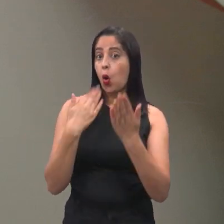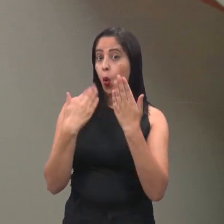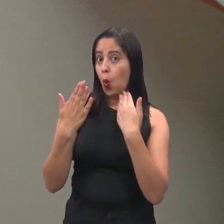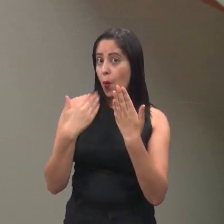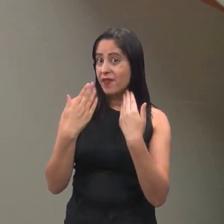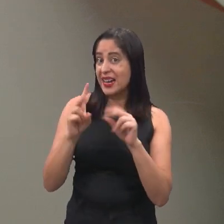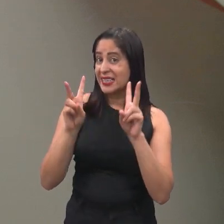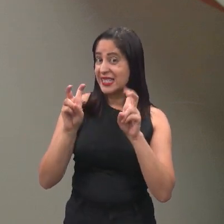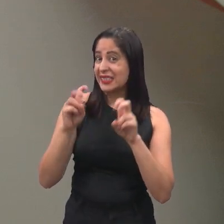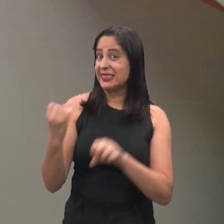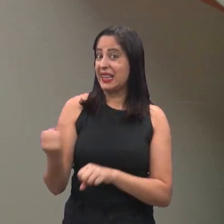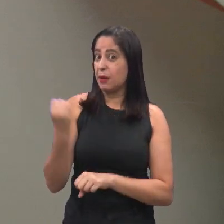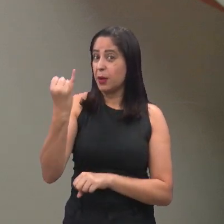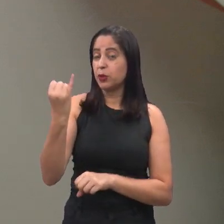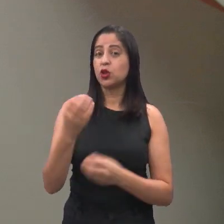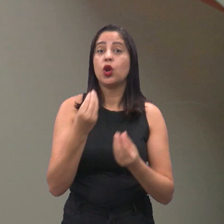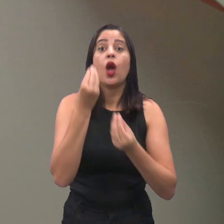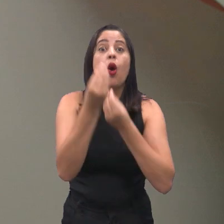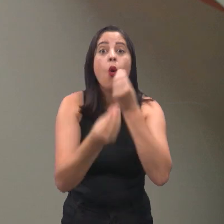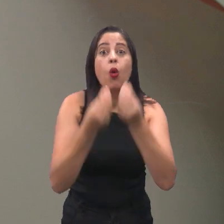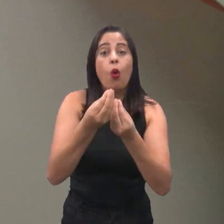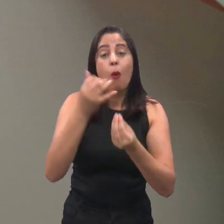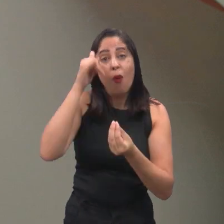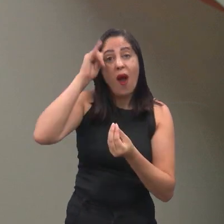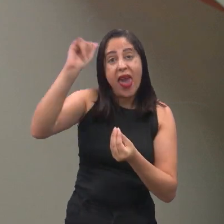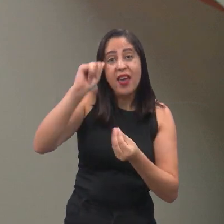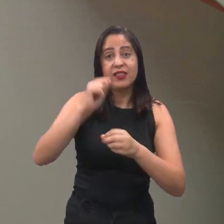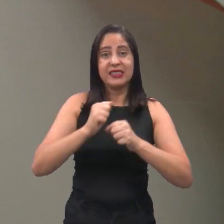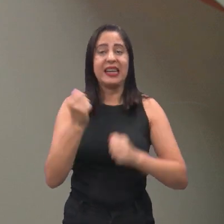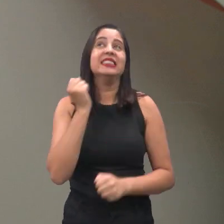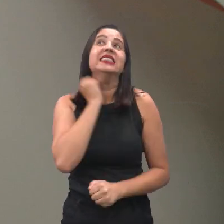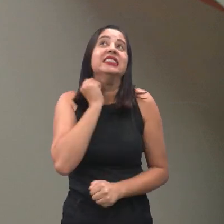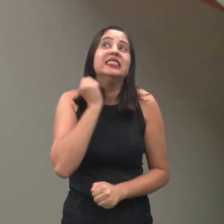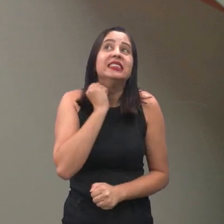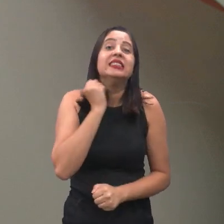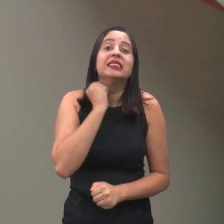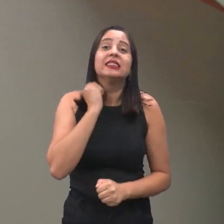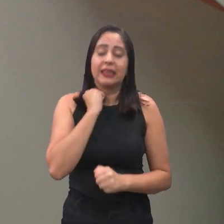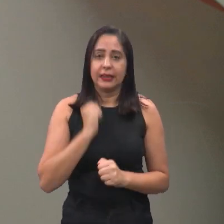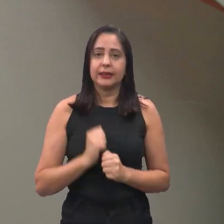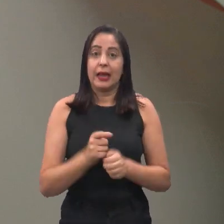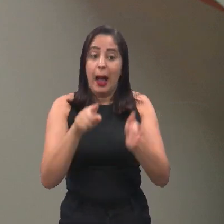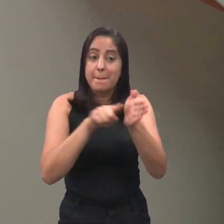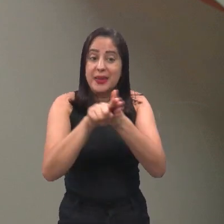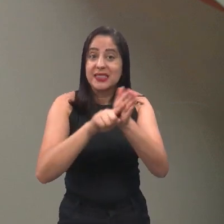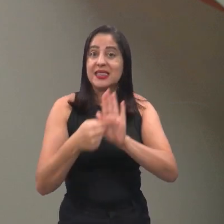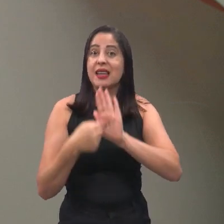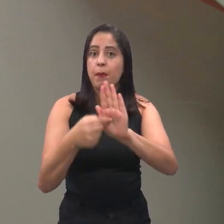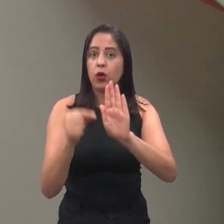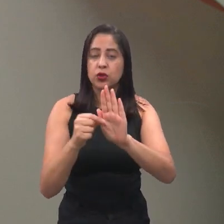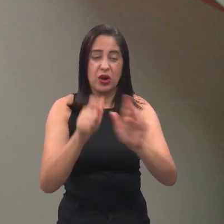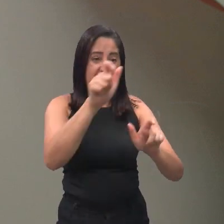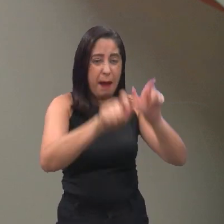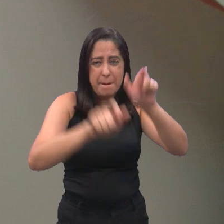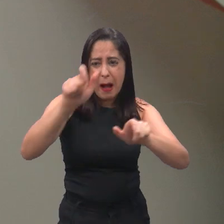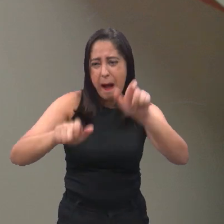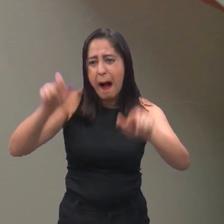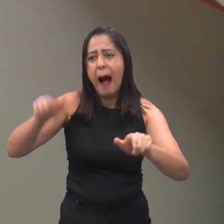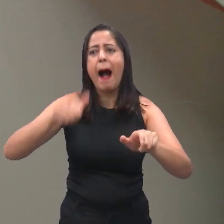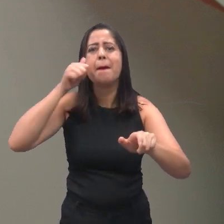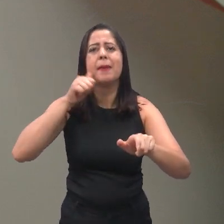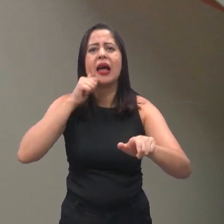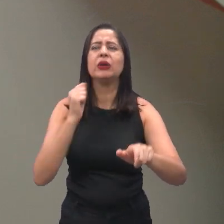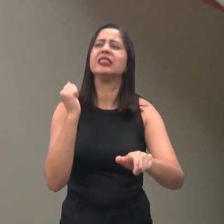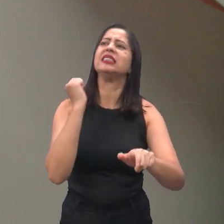estresse profissional das mulheres. De acordo com estatísticas, o esgotamento em mulheres se dá muitas vezes porque, além do